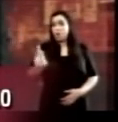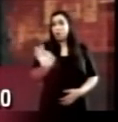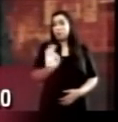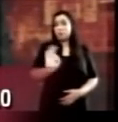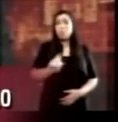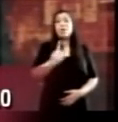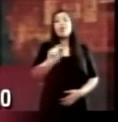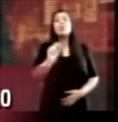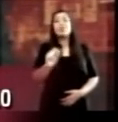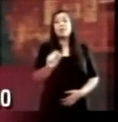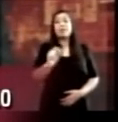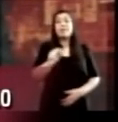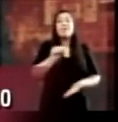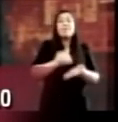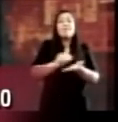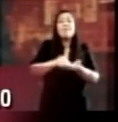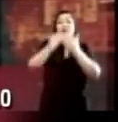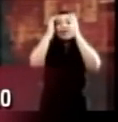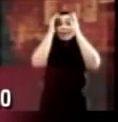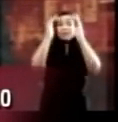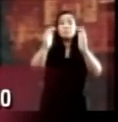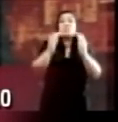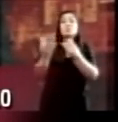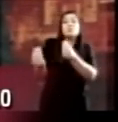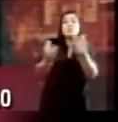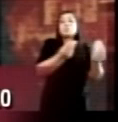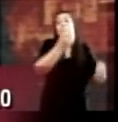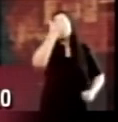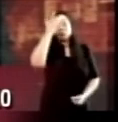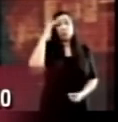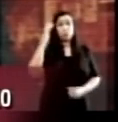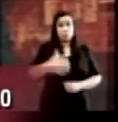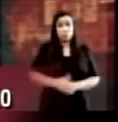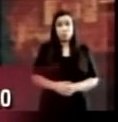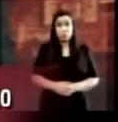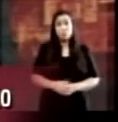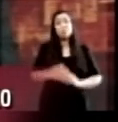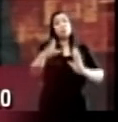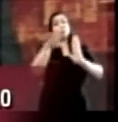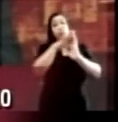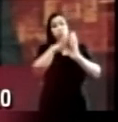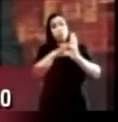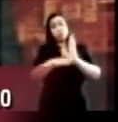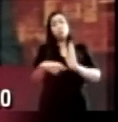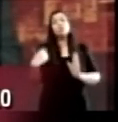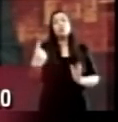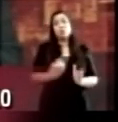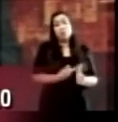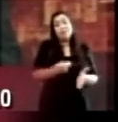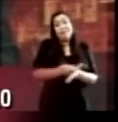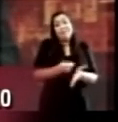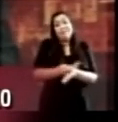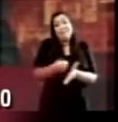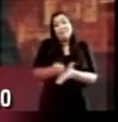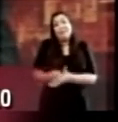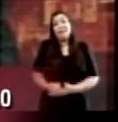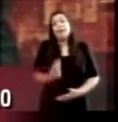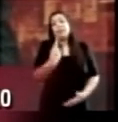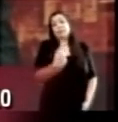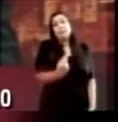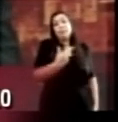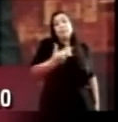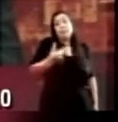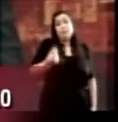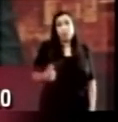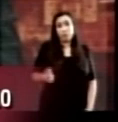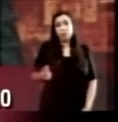o desrespeito de muitas pessoas às normas que nós insistentemente, há 120